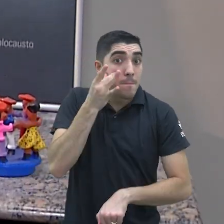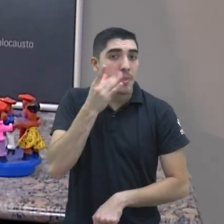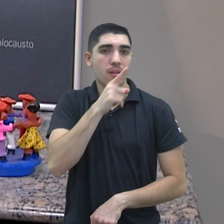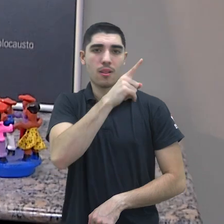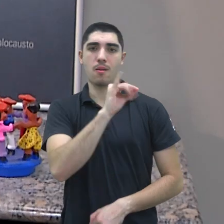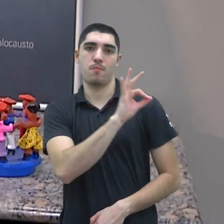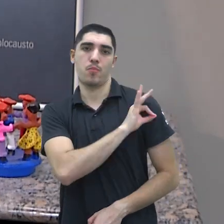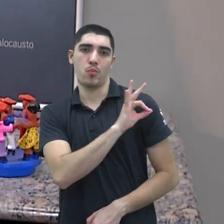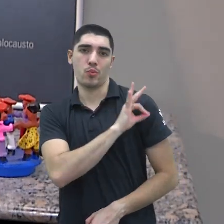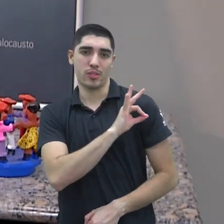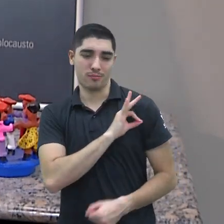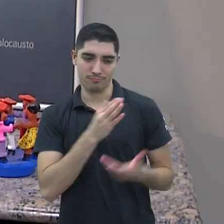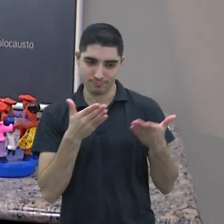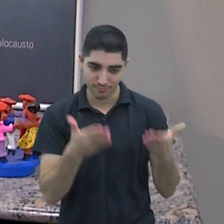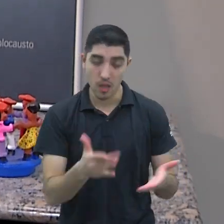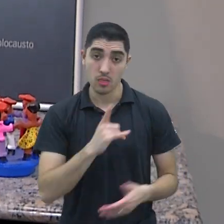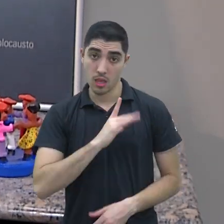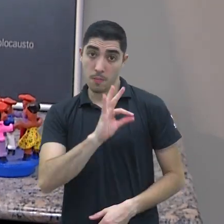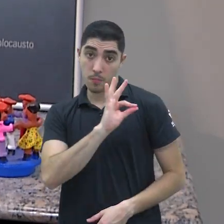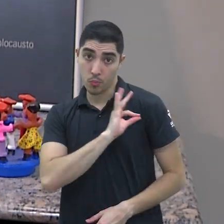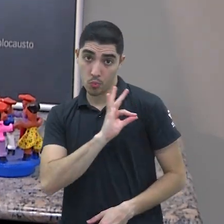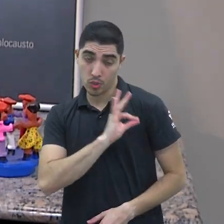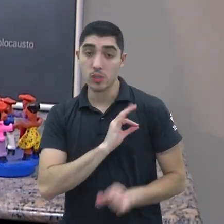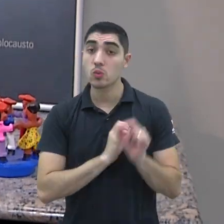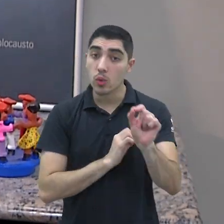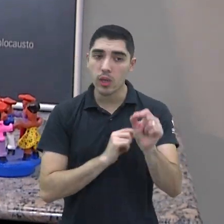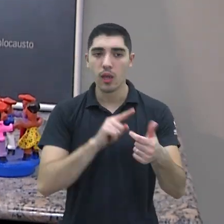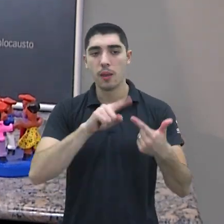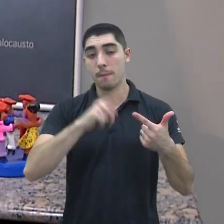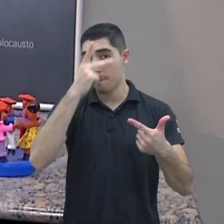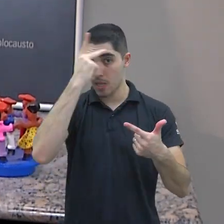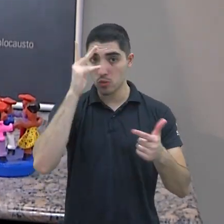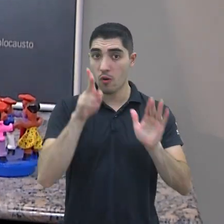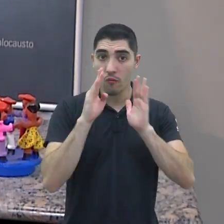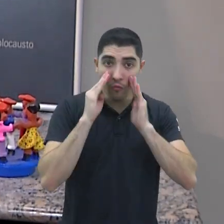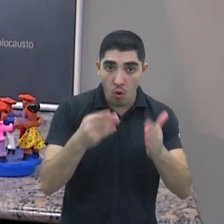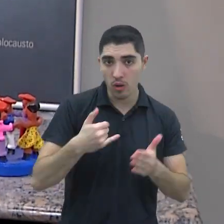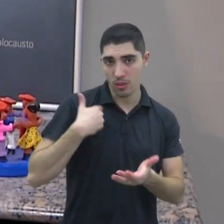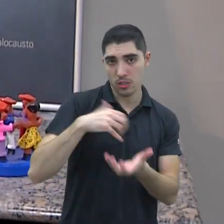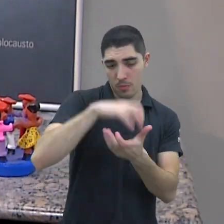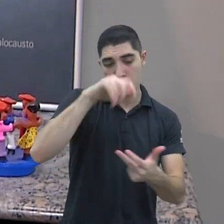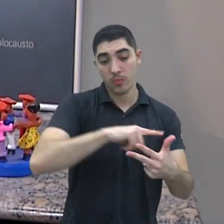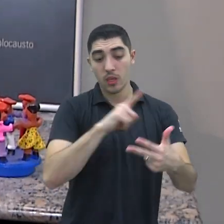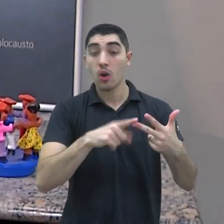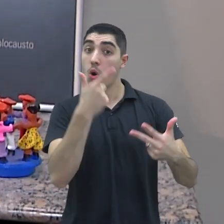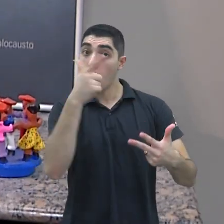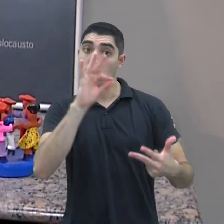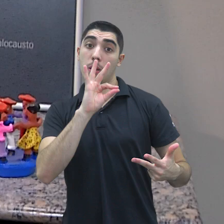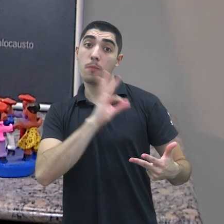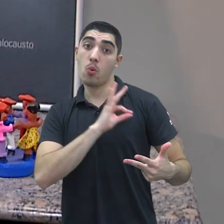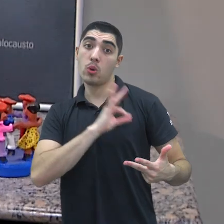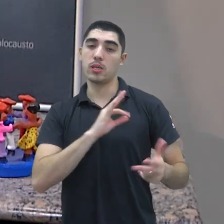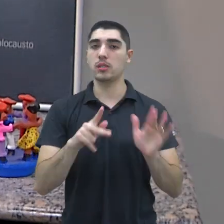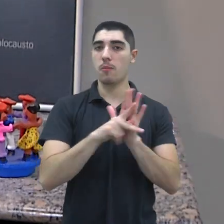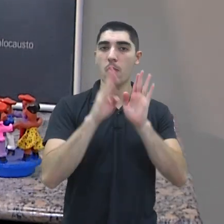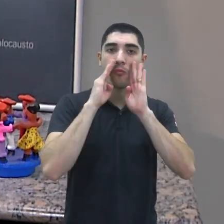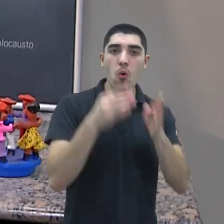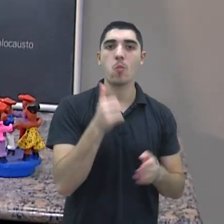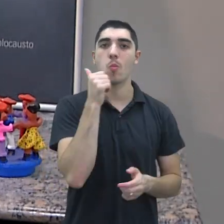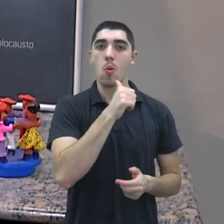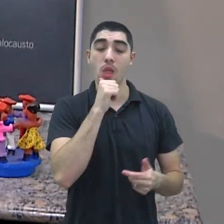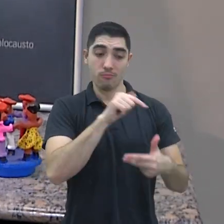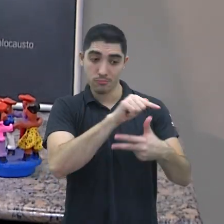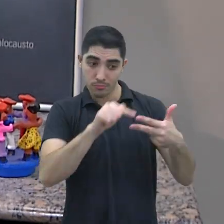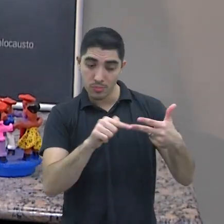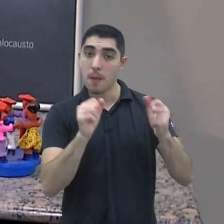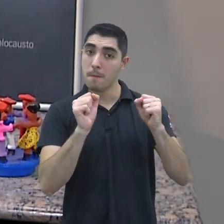próprias delegacias, né? Além das delegacias de causas comuns, tem a delegacia da pessoa idosa e tem a delegacia da mulher,